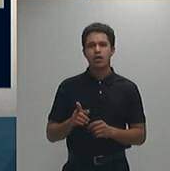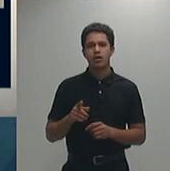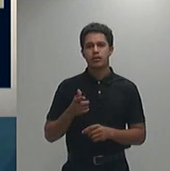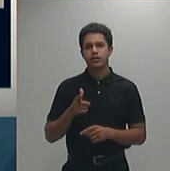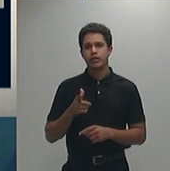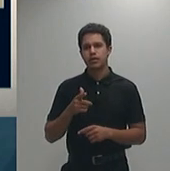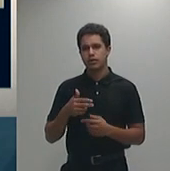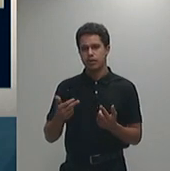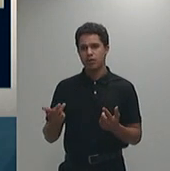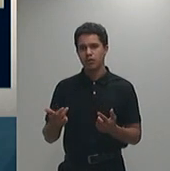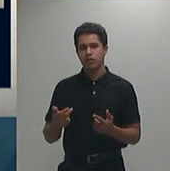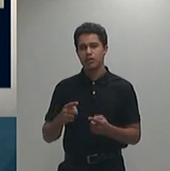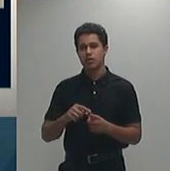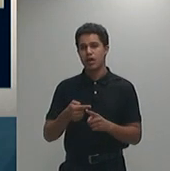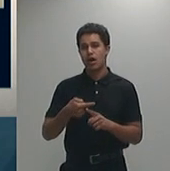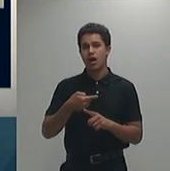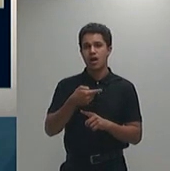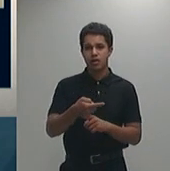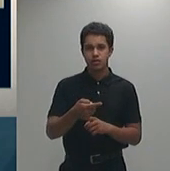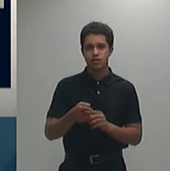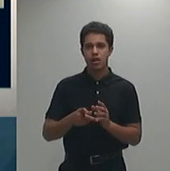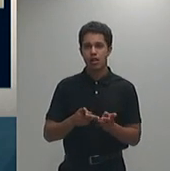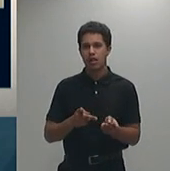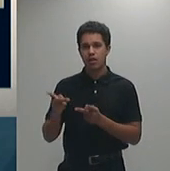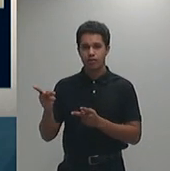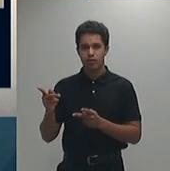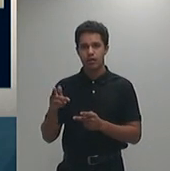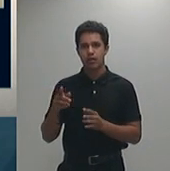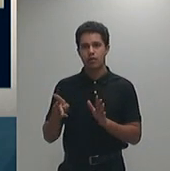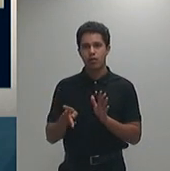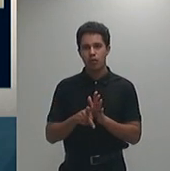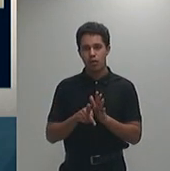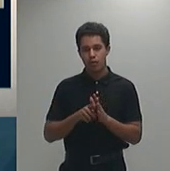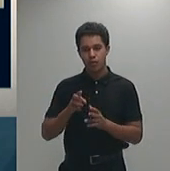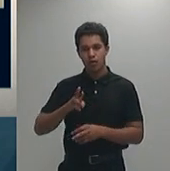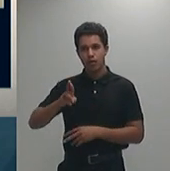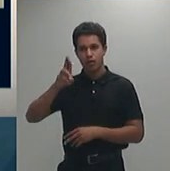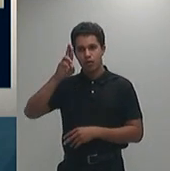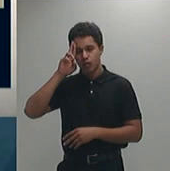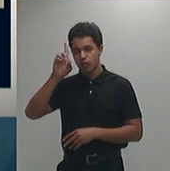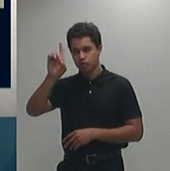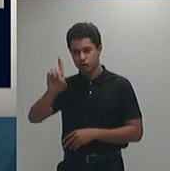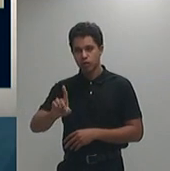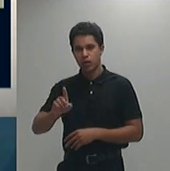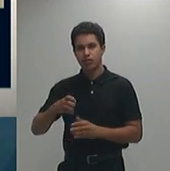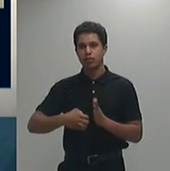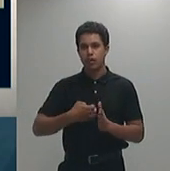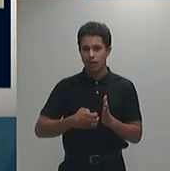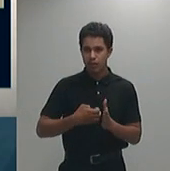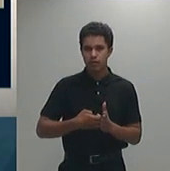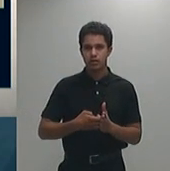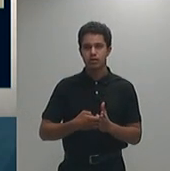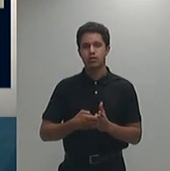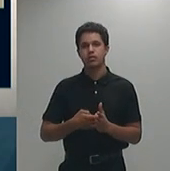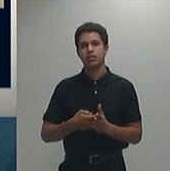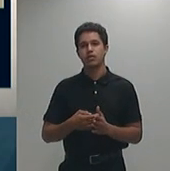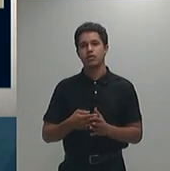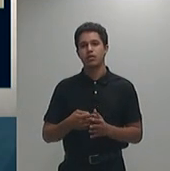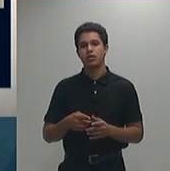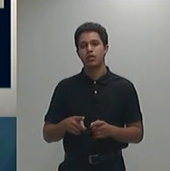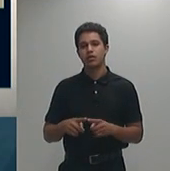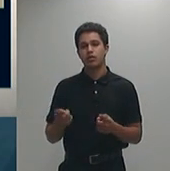providências anteriormente levadas a efeito pela titular do direito que a companhia em especial a convocação de assembleia geral com